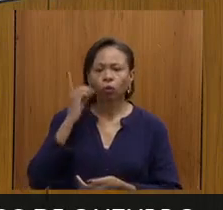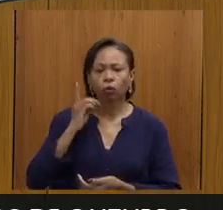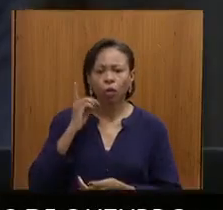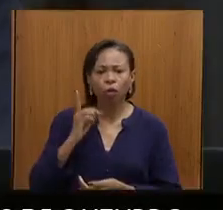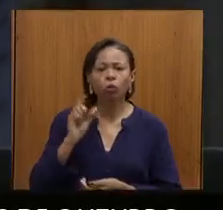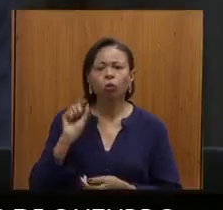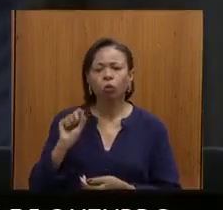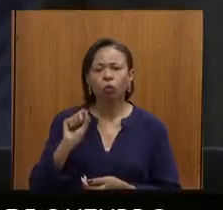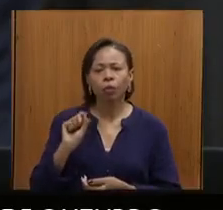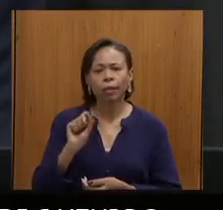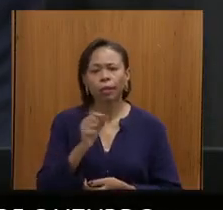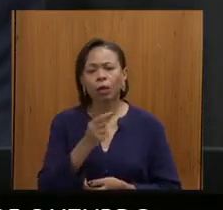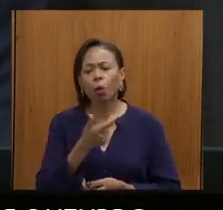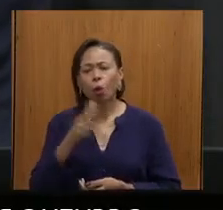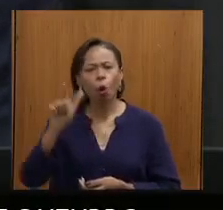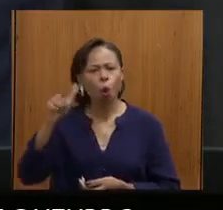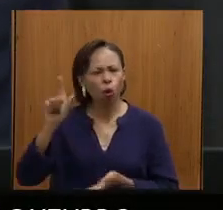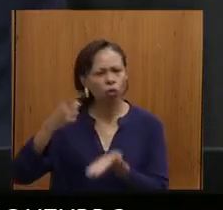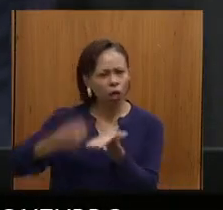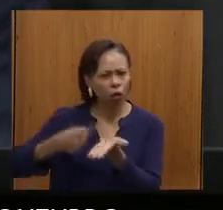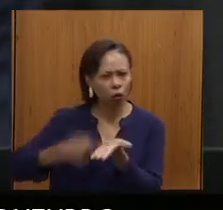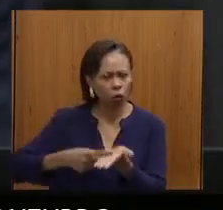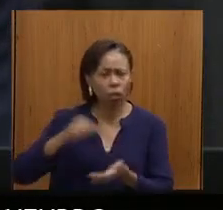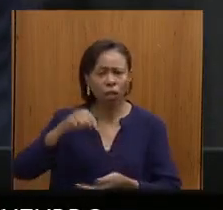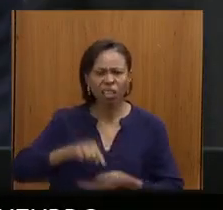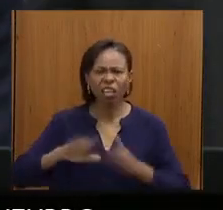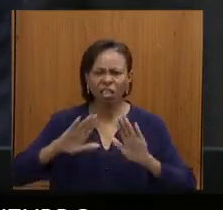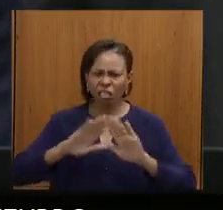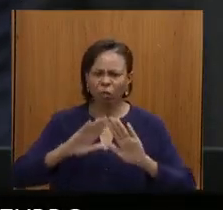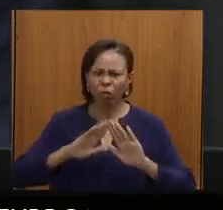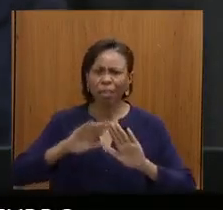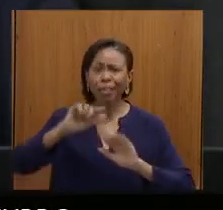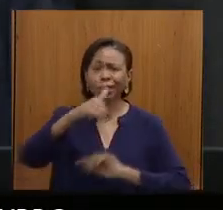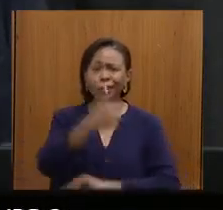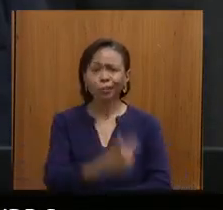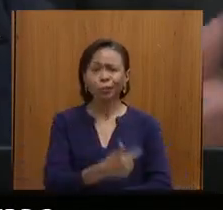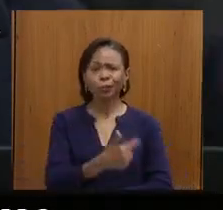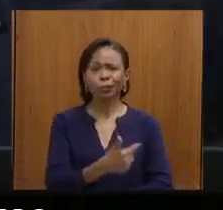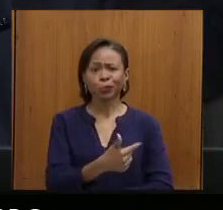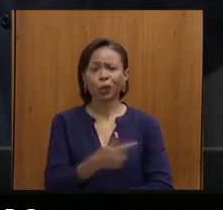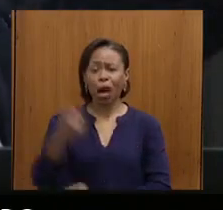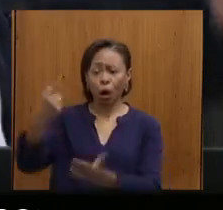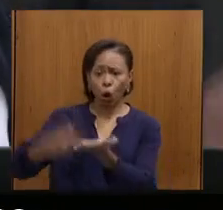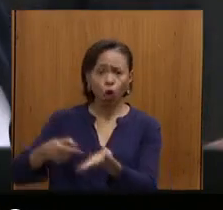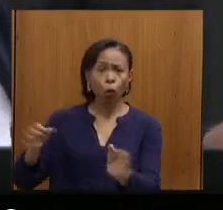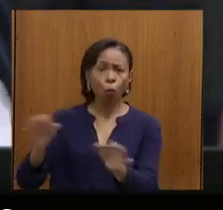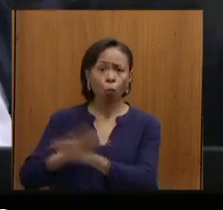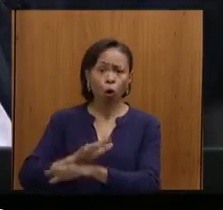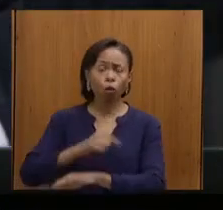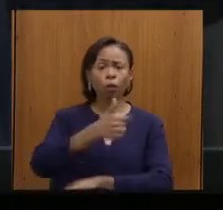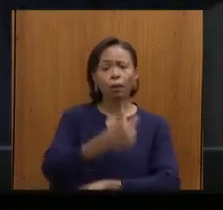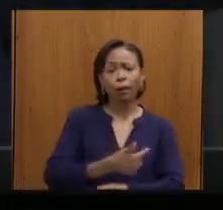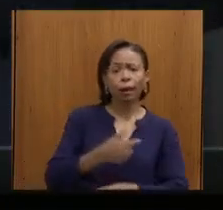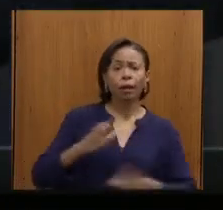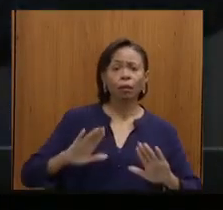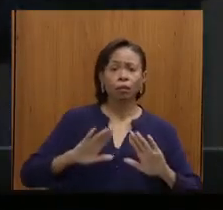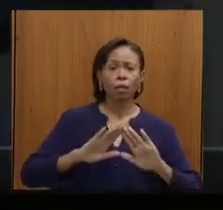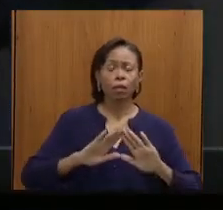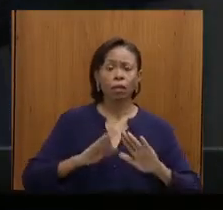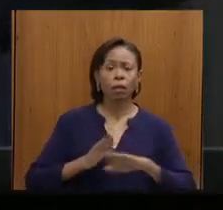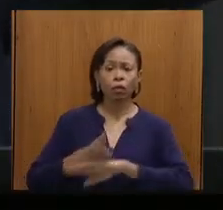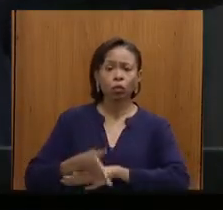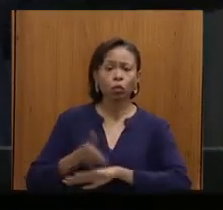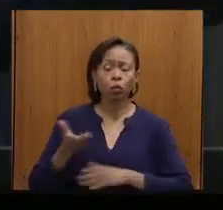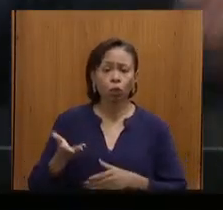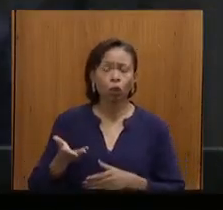outro acordo a Assembleia entrou depois do acordo firmado. Nesse, nós vamos antecipar. Já em fevereiro, a